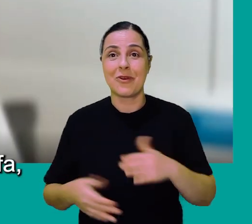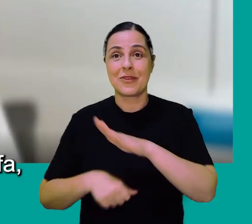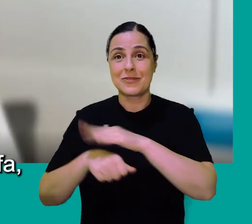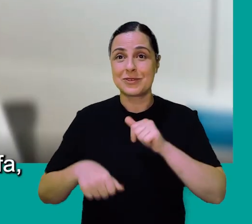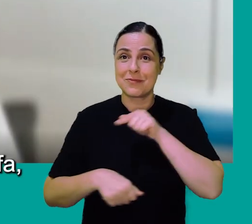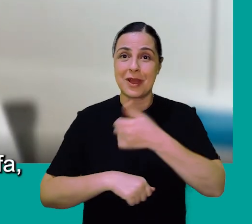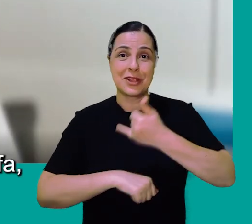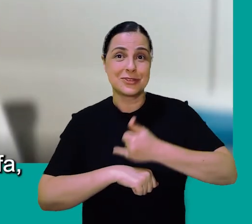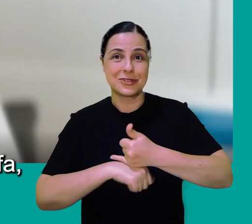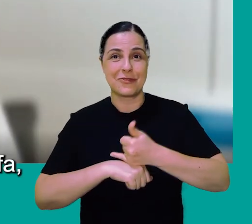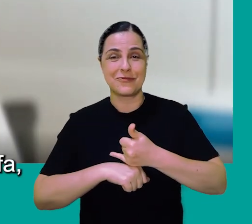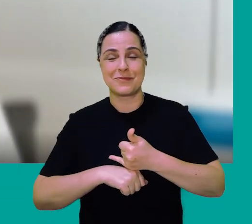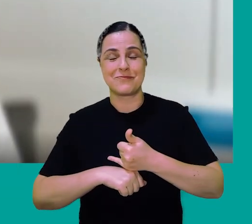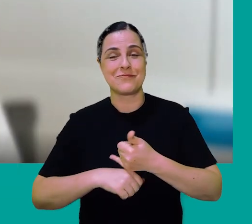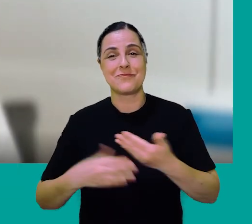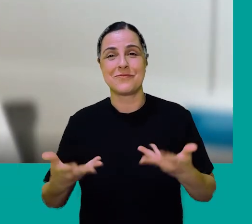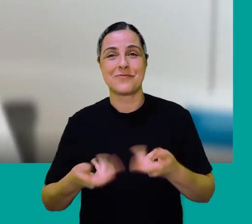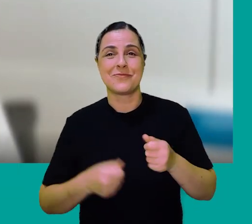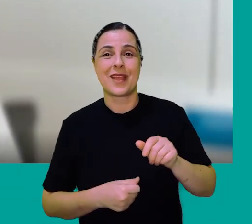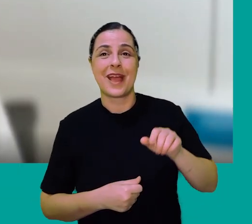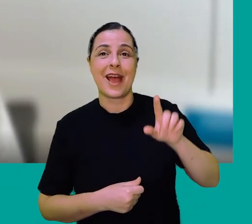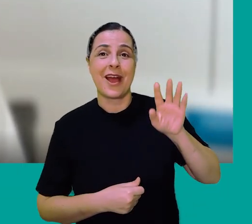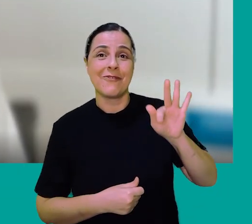minha chefa, minha musa, minha deusa. Oi, Fabi.